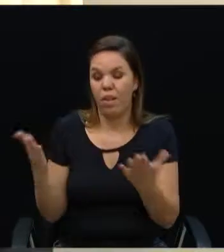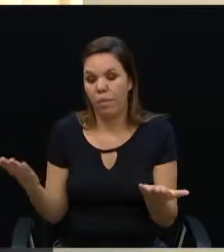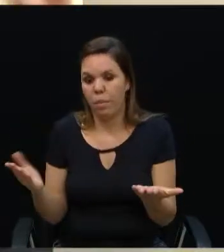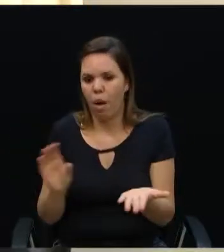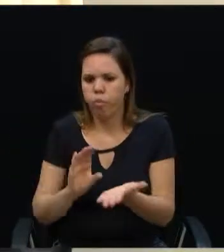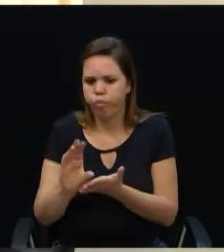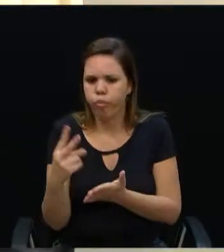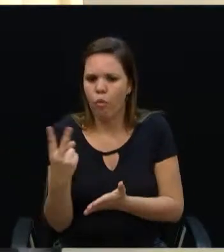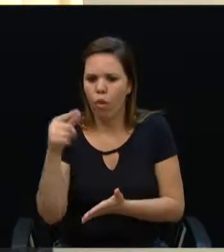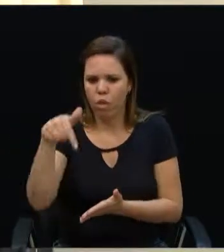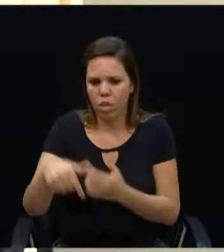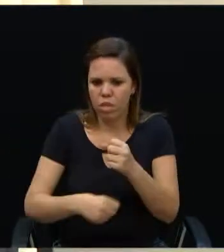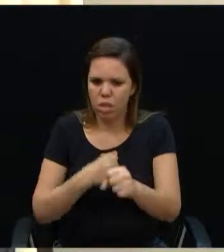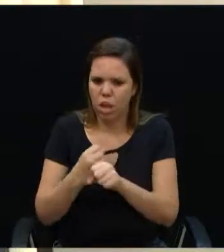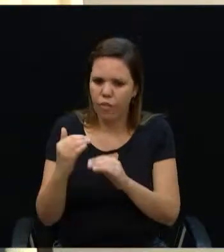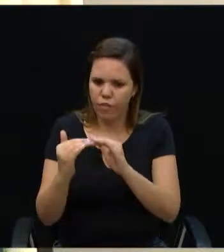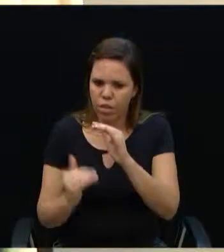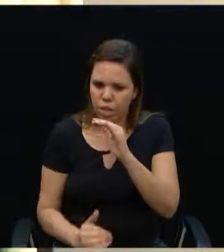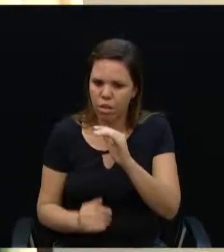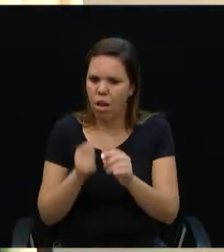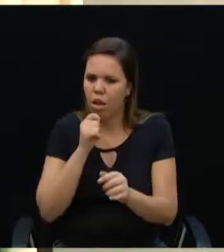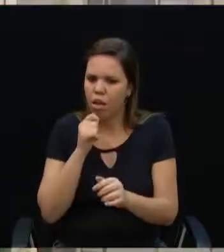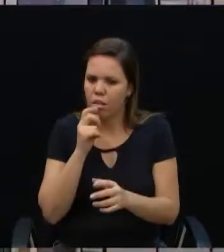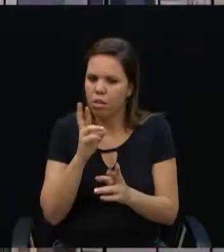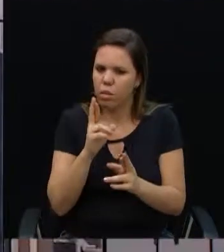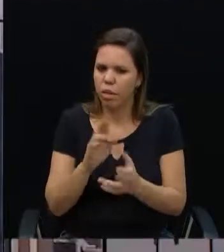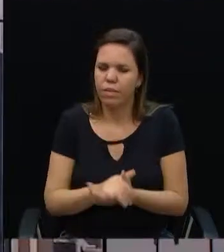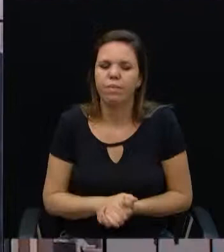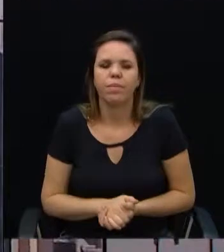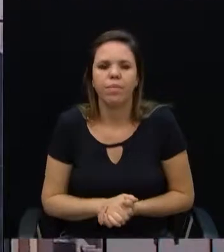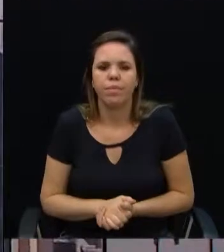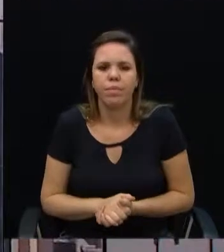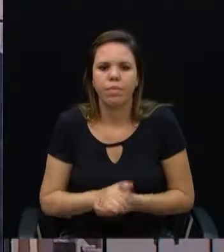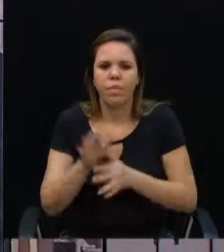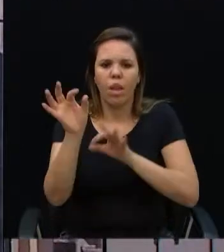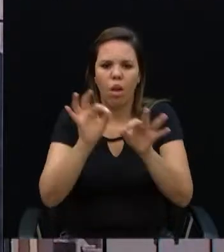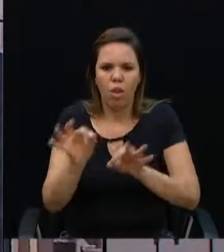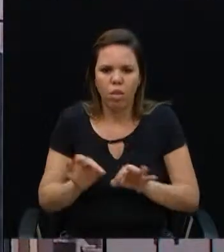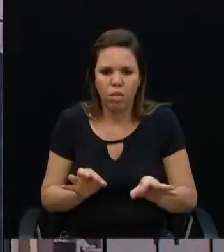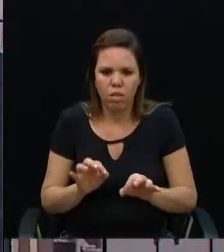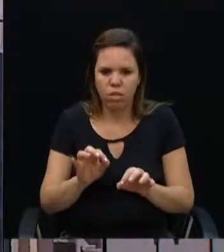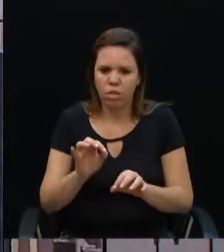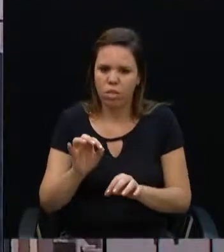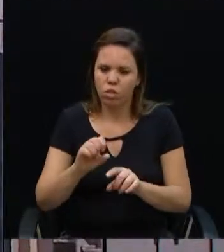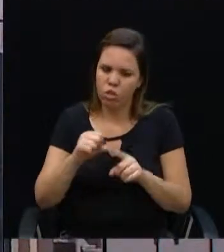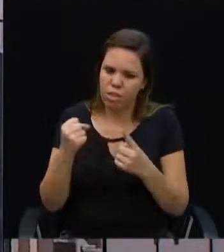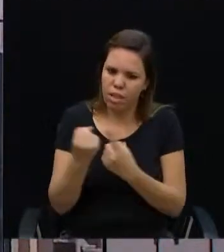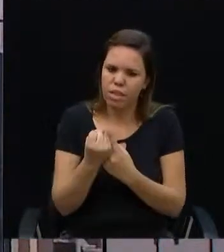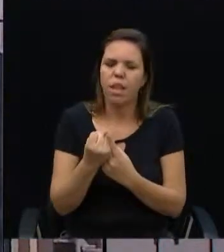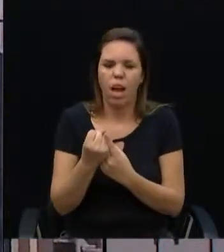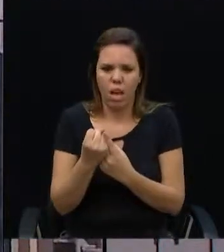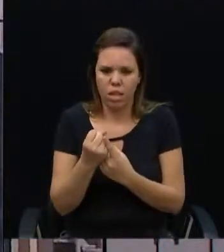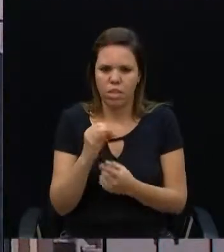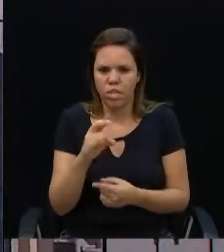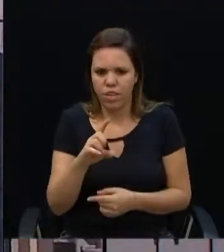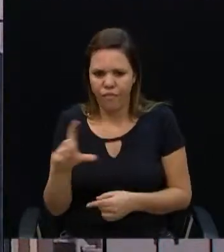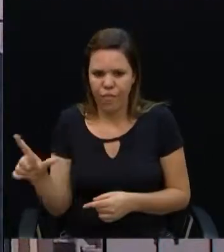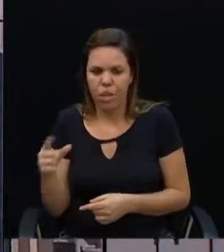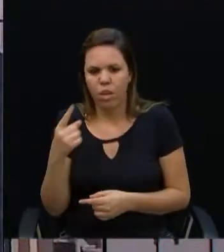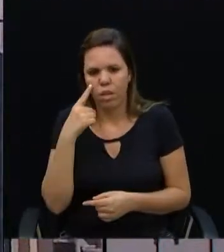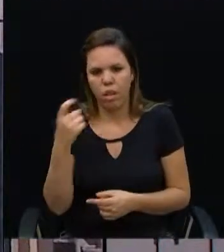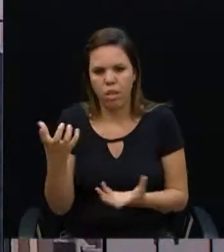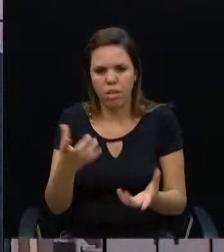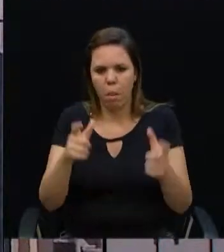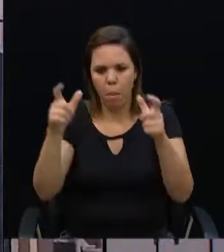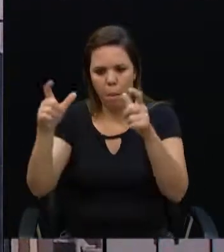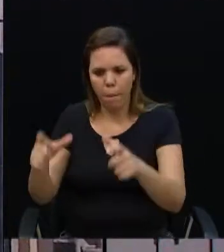A receita desse ano deve ser inferior àquilo que se projetava. A organização da sociedade civil de interesse público Terra